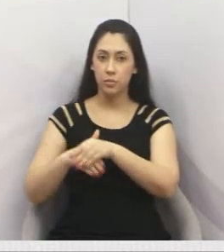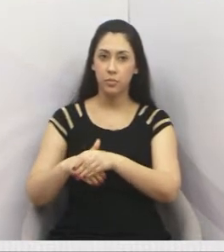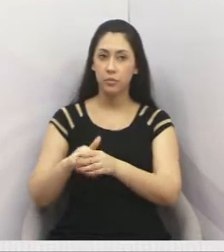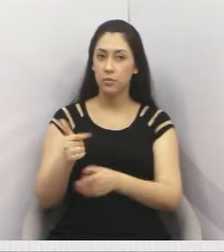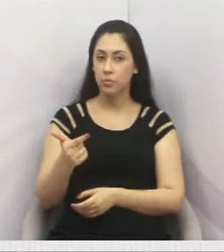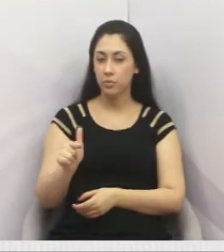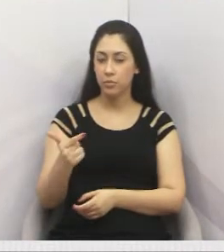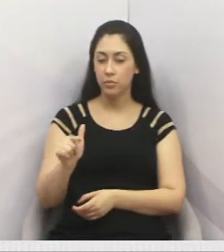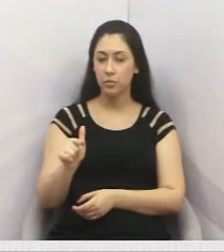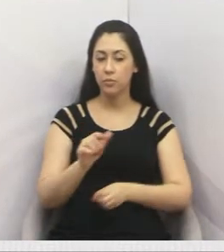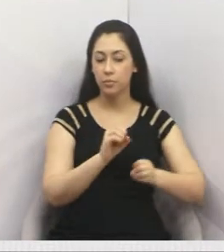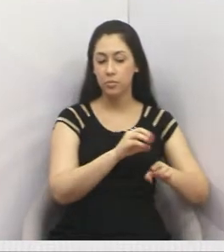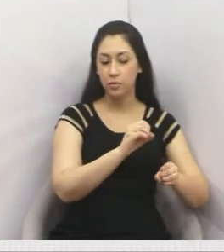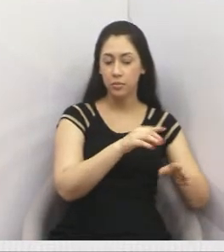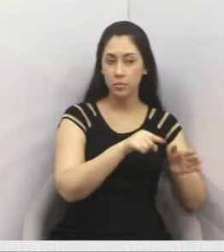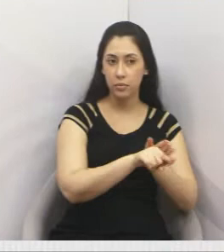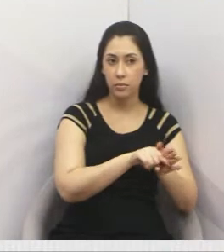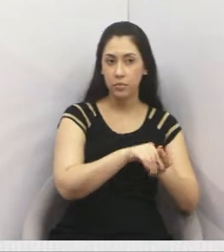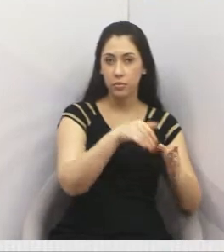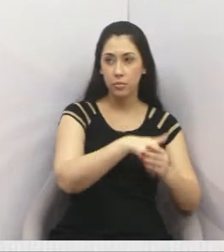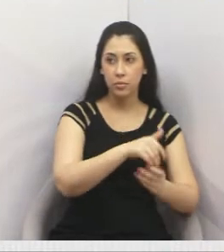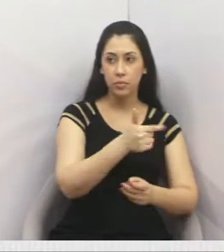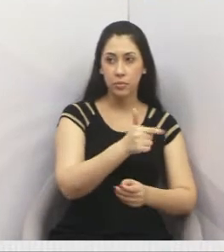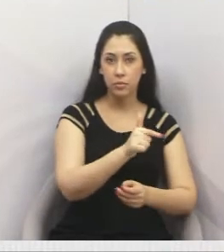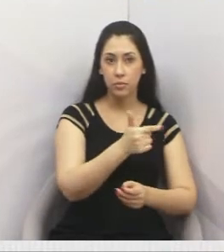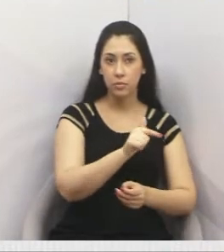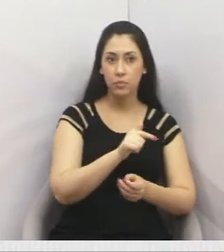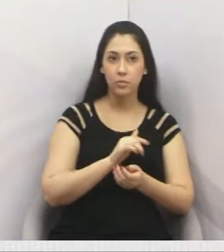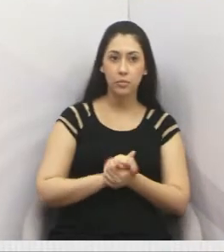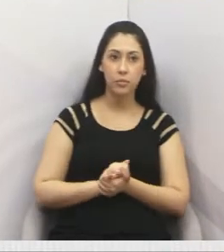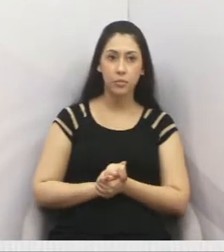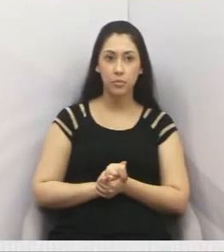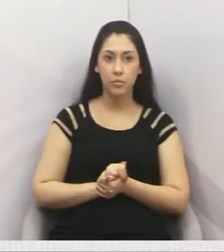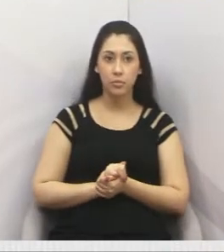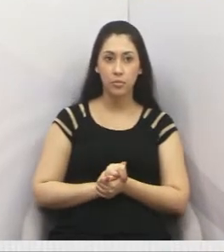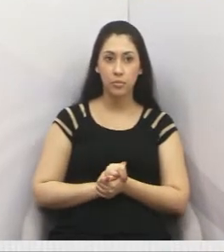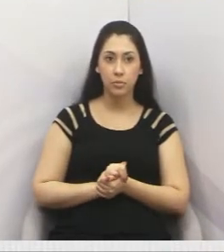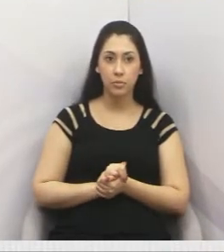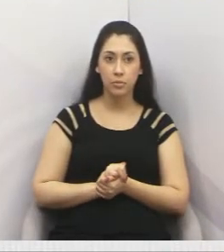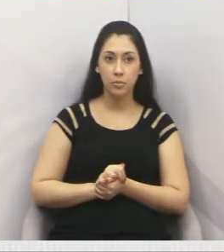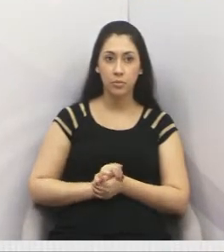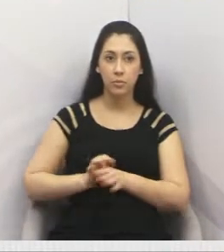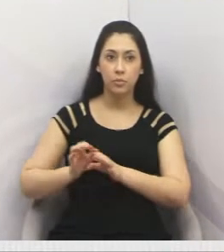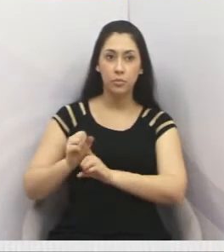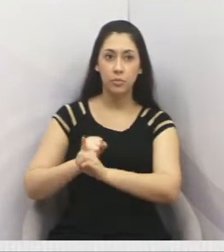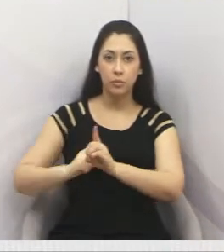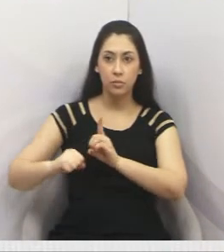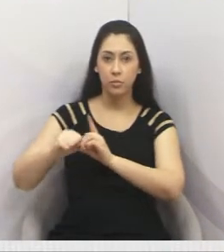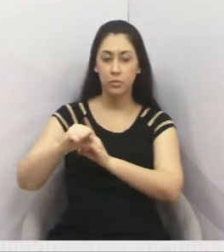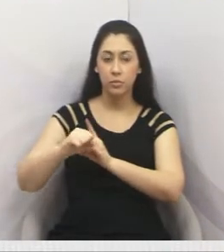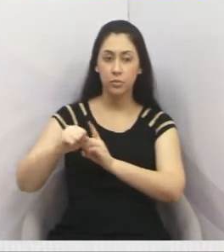branco, entidade acadêmica de pesquisa em branco, organização da sociedade civil em branco.